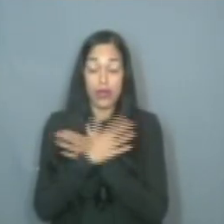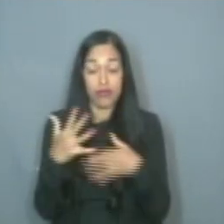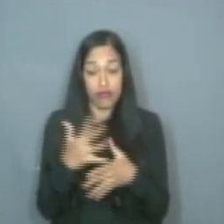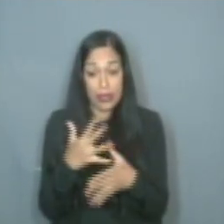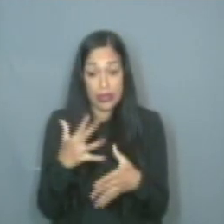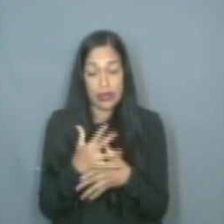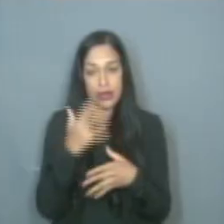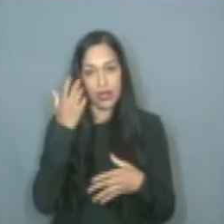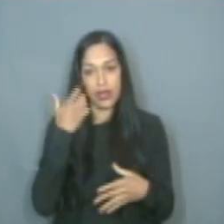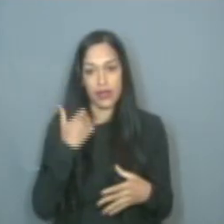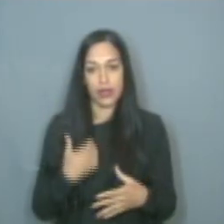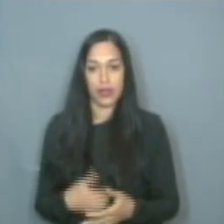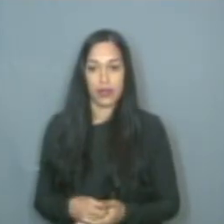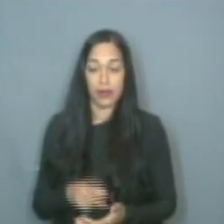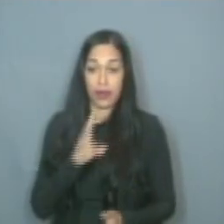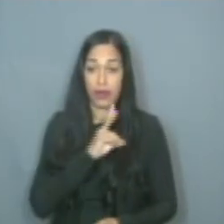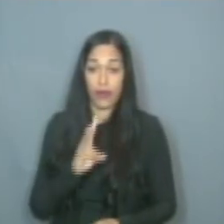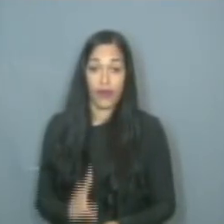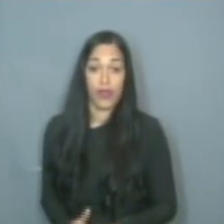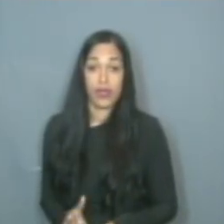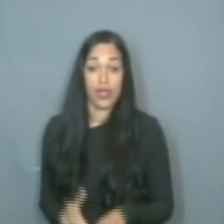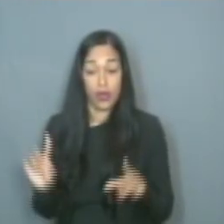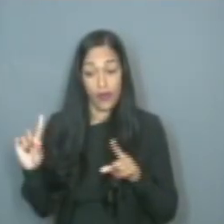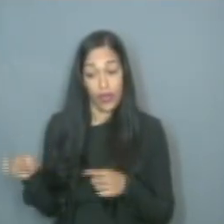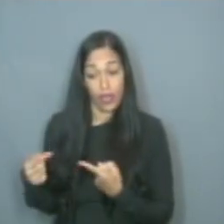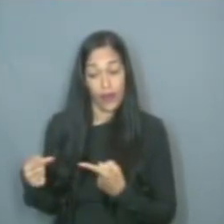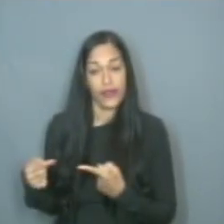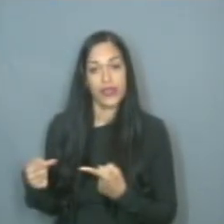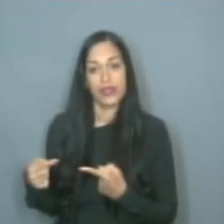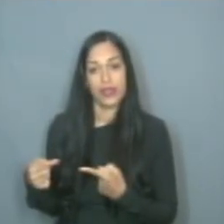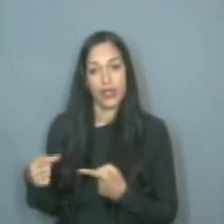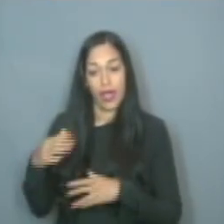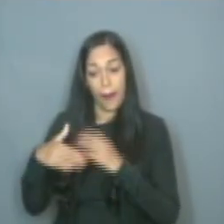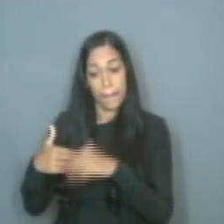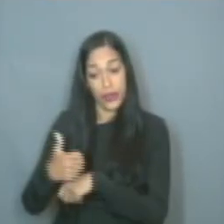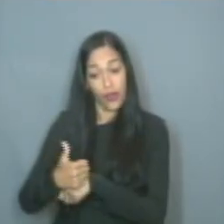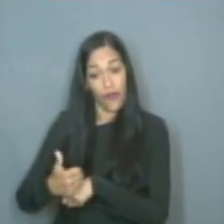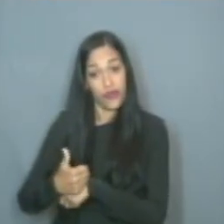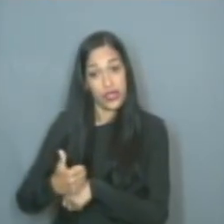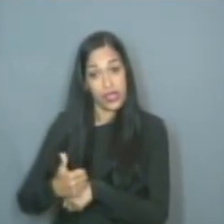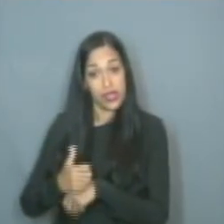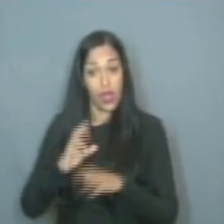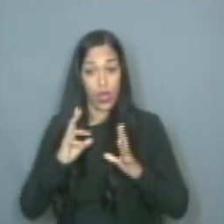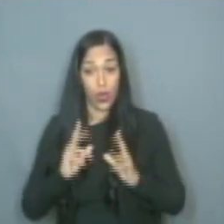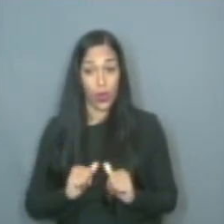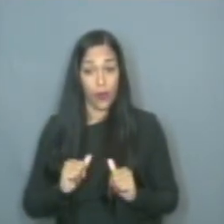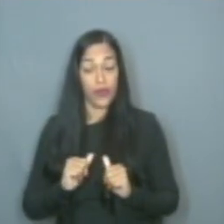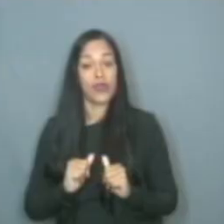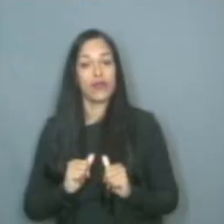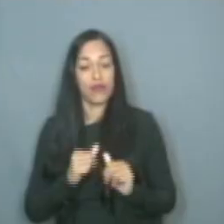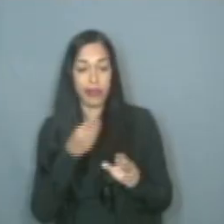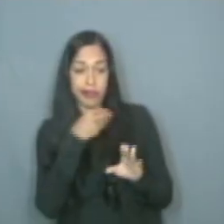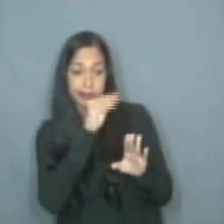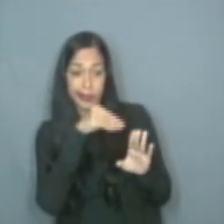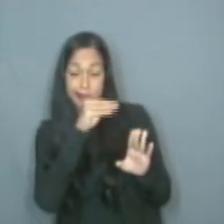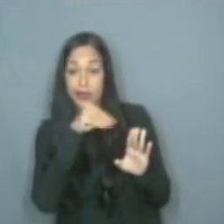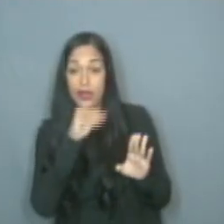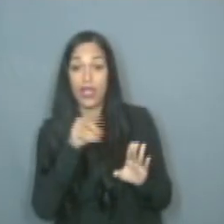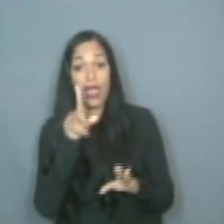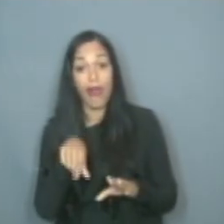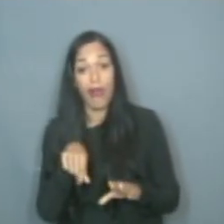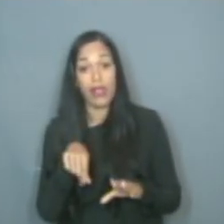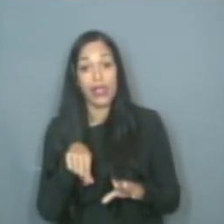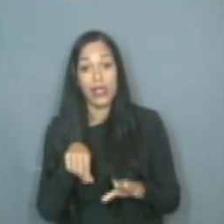tão grande que o vereador veio defender a profissão do flanelinha e veio oficializar que o flanelinha